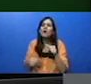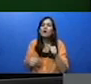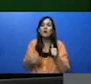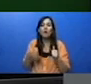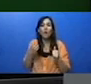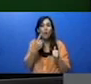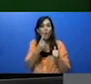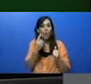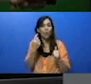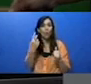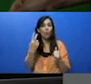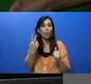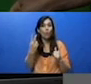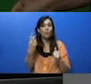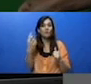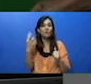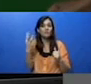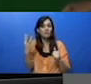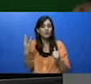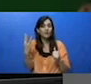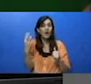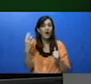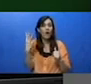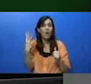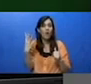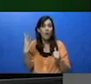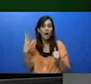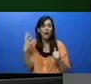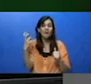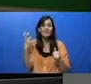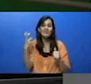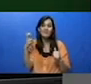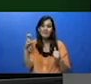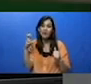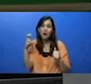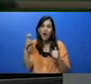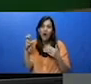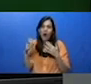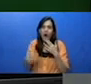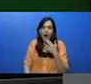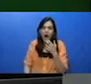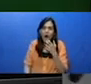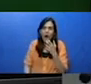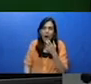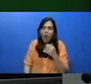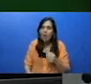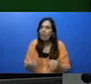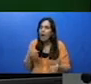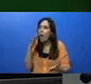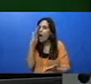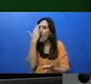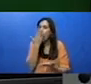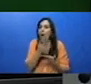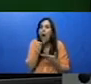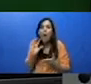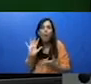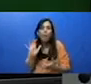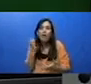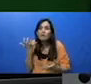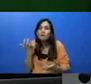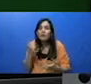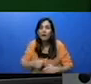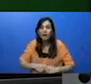1, 2, 3, 4, 5. O que aconteceu aqui? Em terceiro